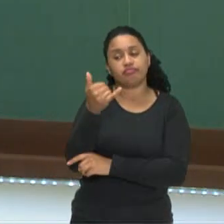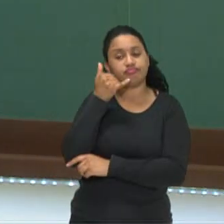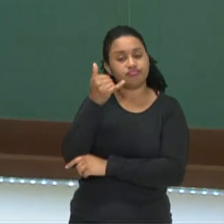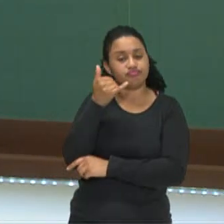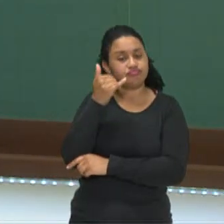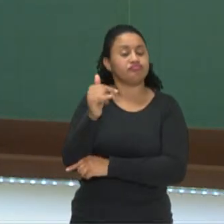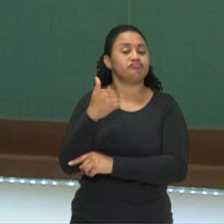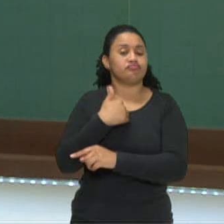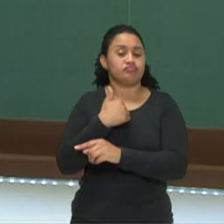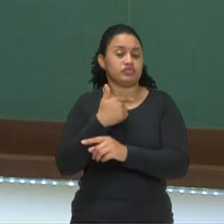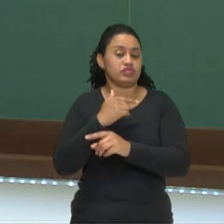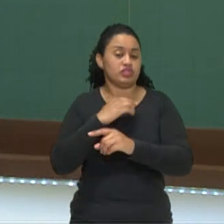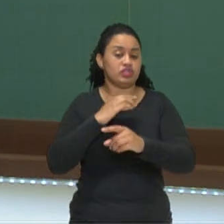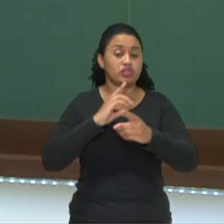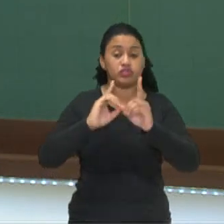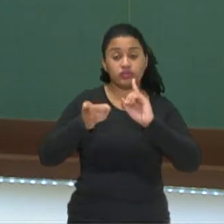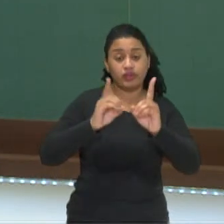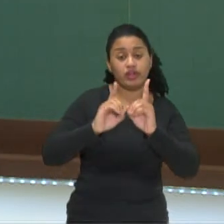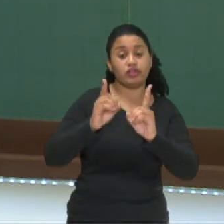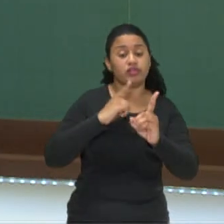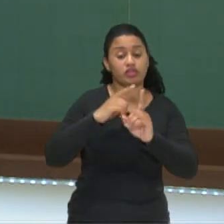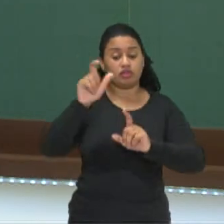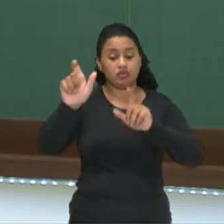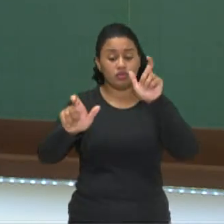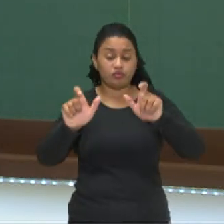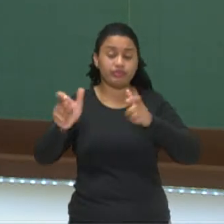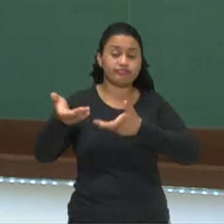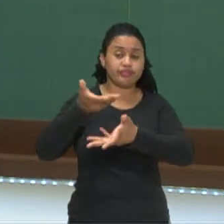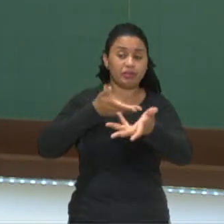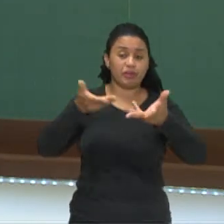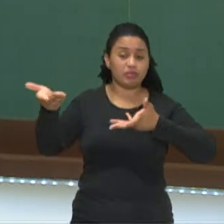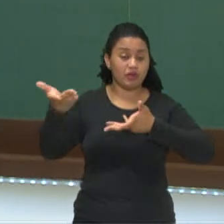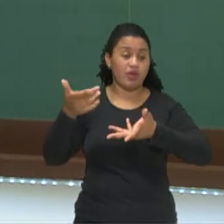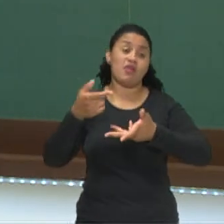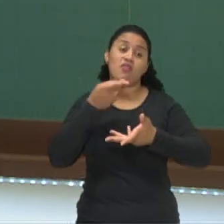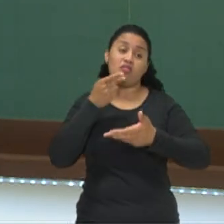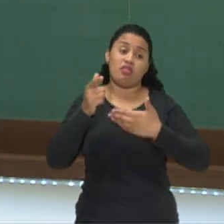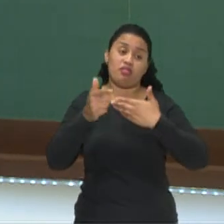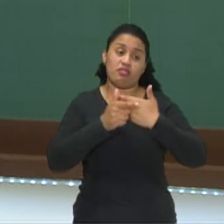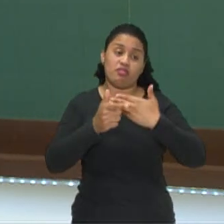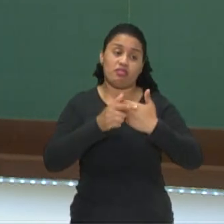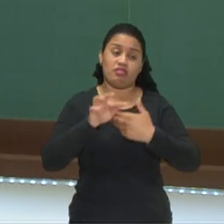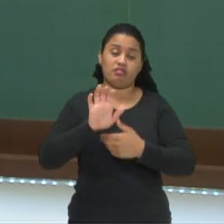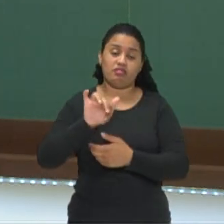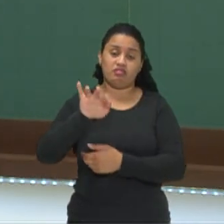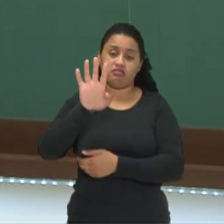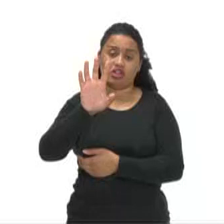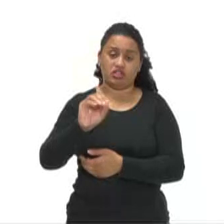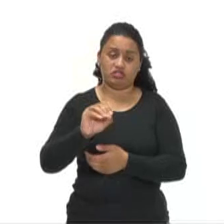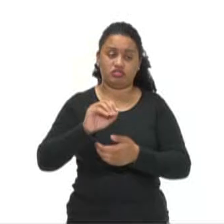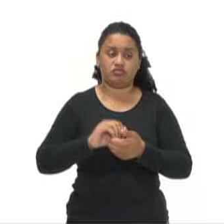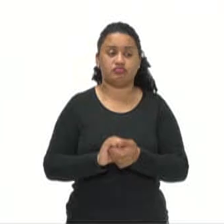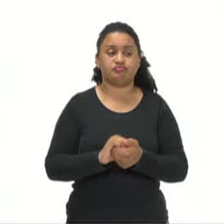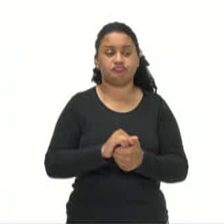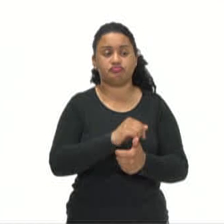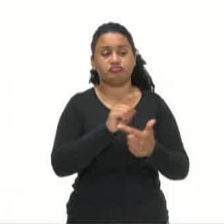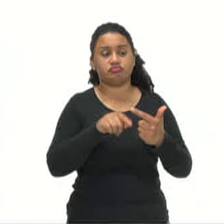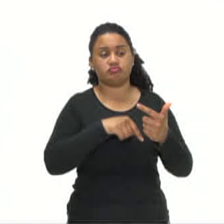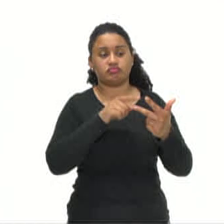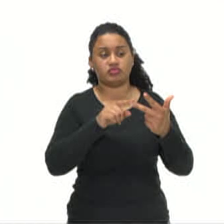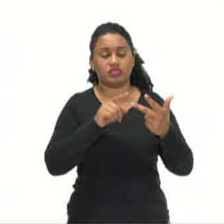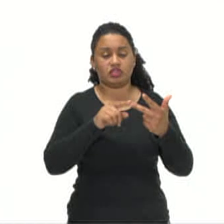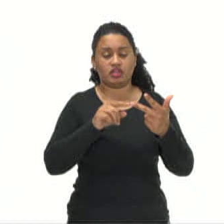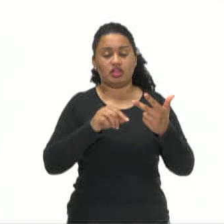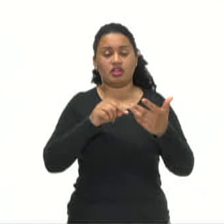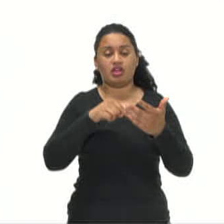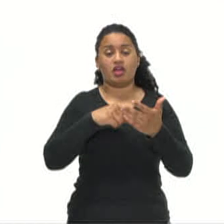esse diálogo entre dois interlocutores, a gente diz que a função é fática. Função metalinguística,